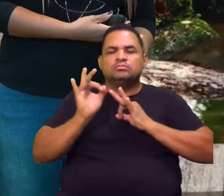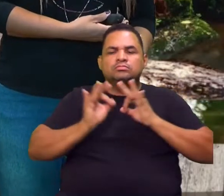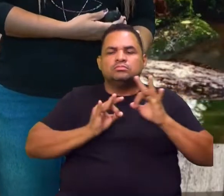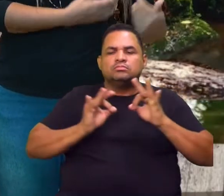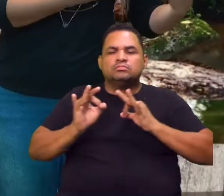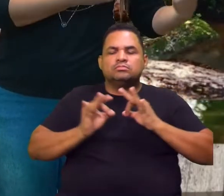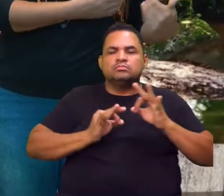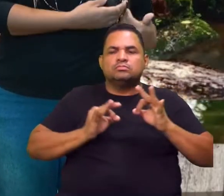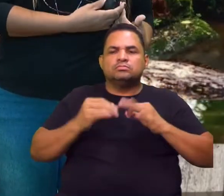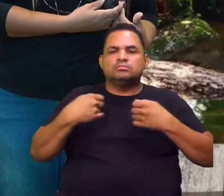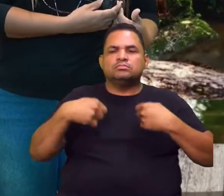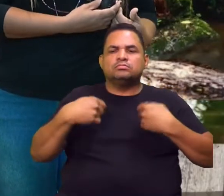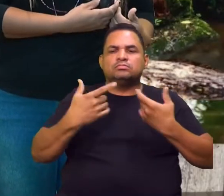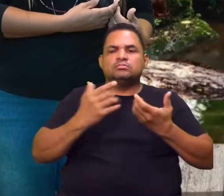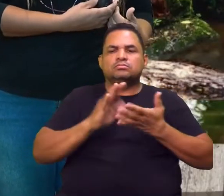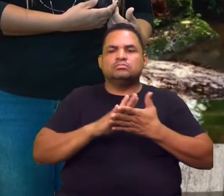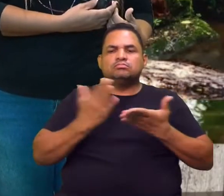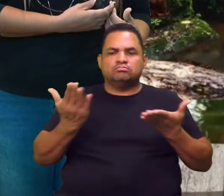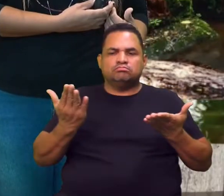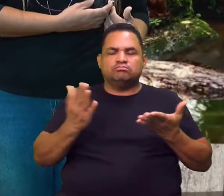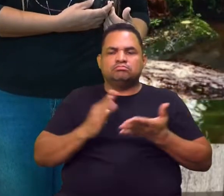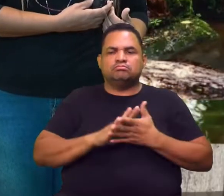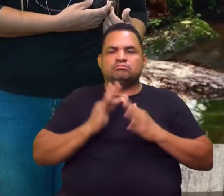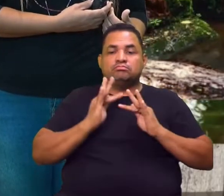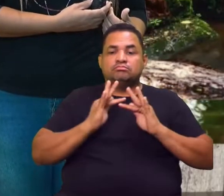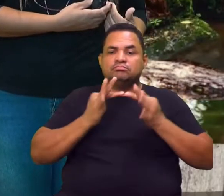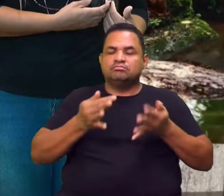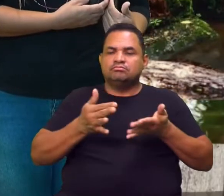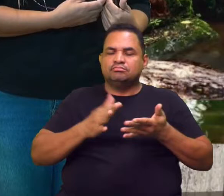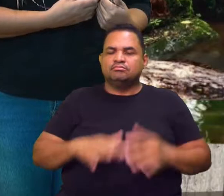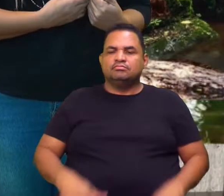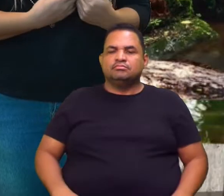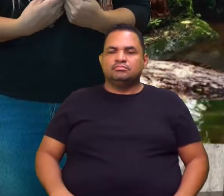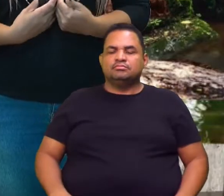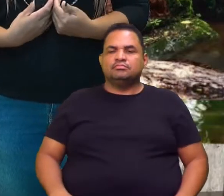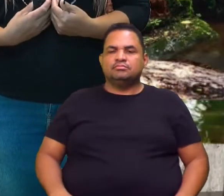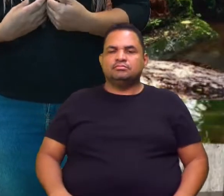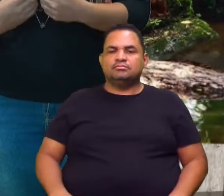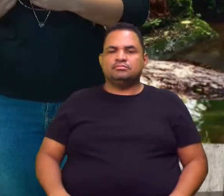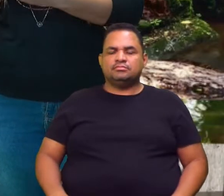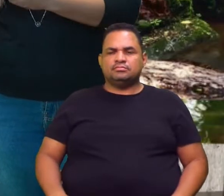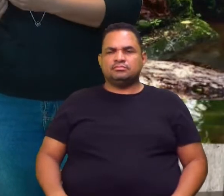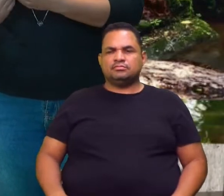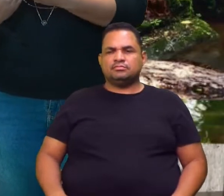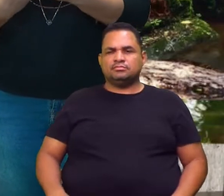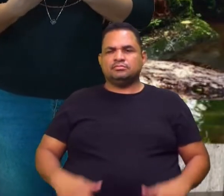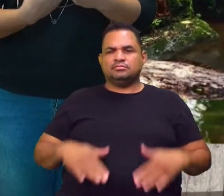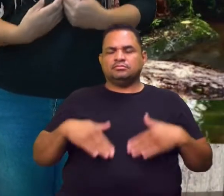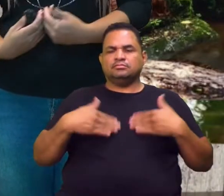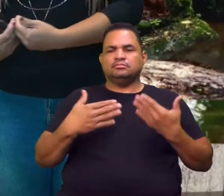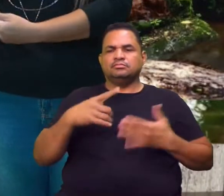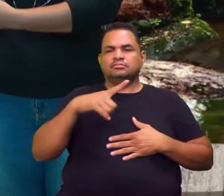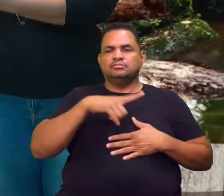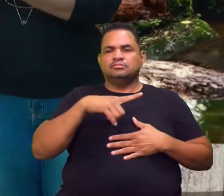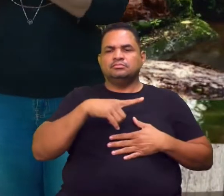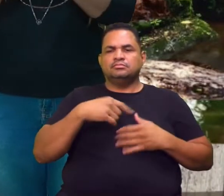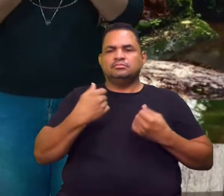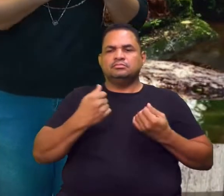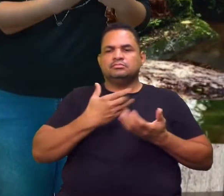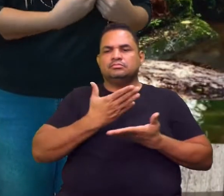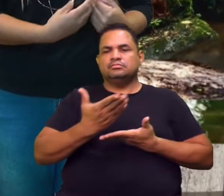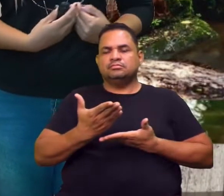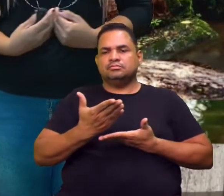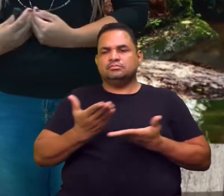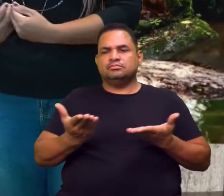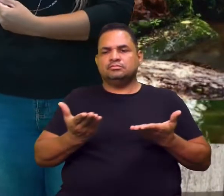preparação para chegar às vias de fato. Pelo menos é para ser, né? E aí, então tem envolvido aí